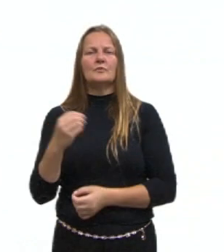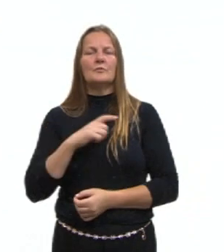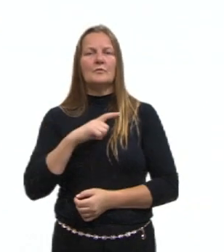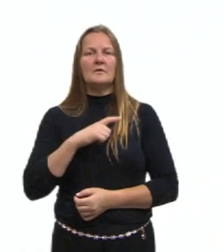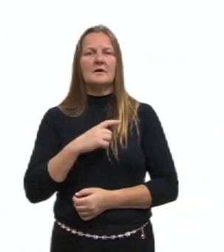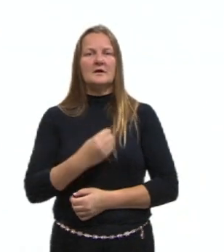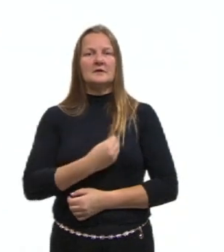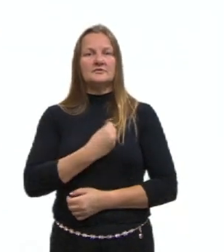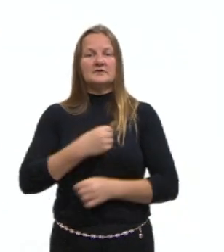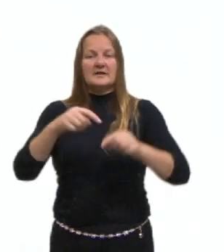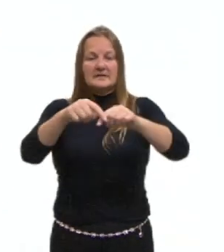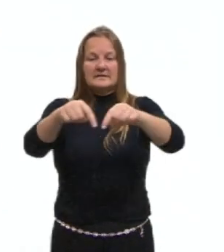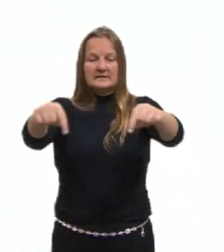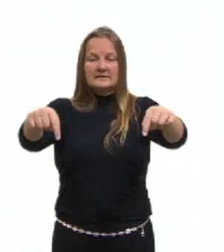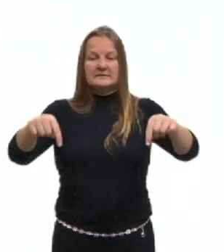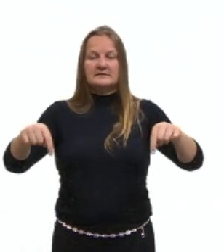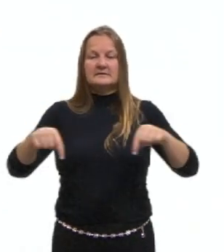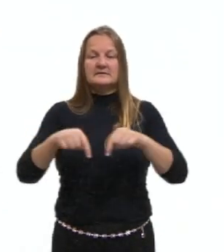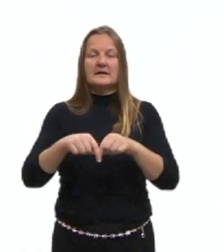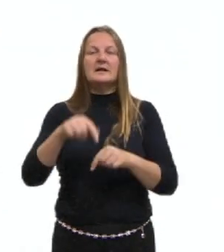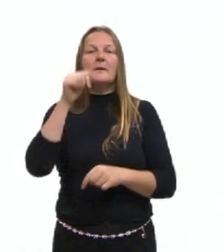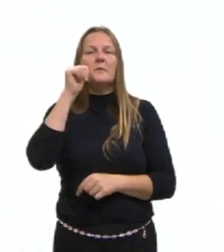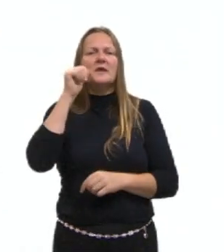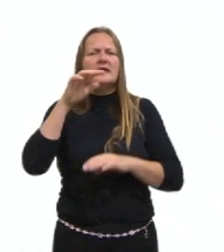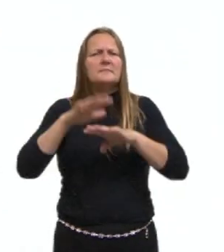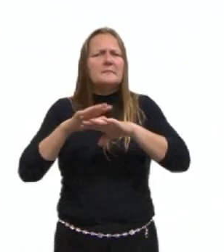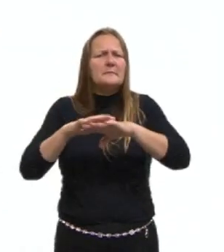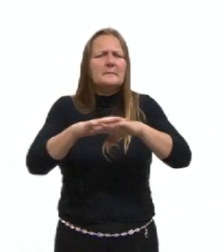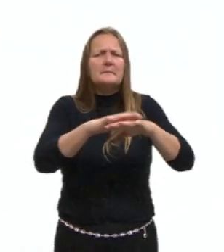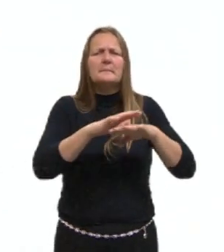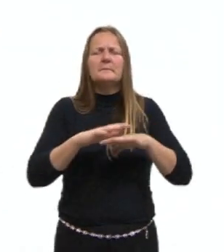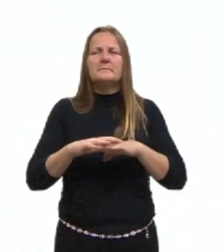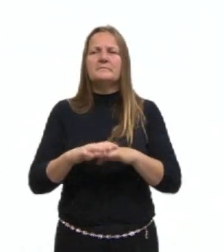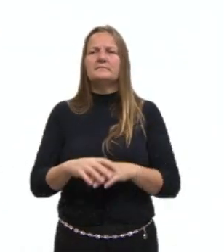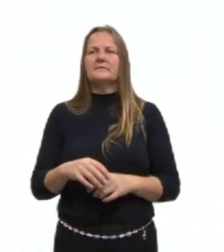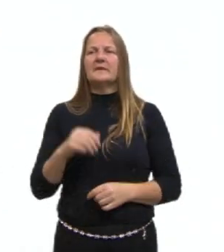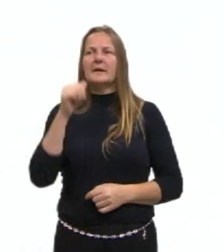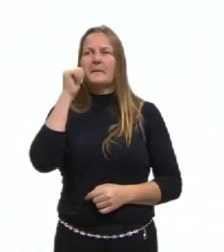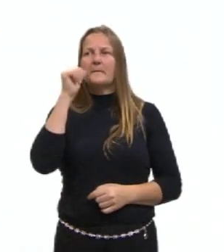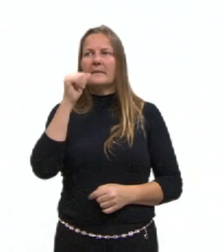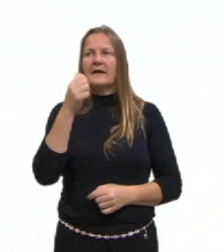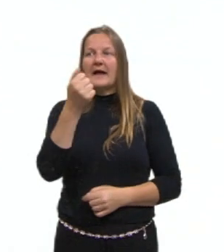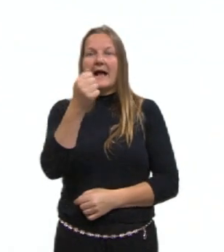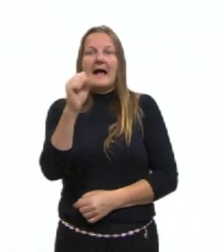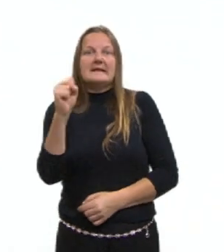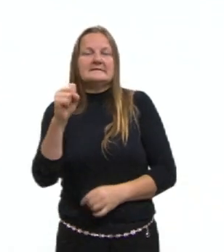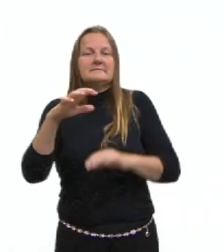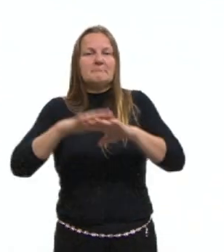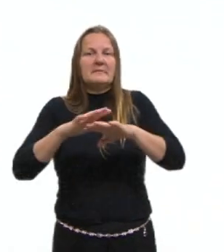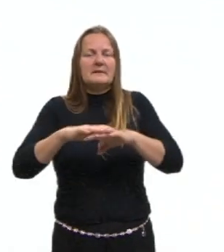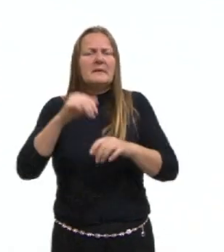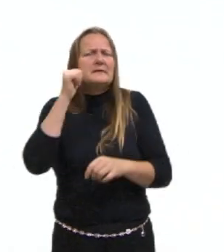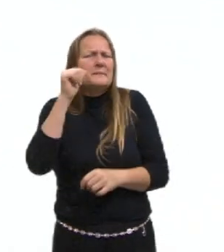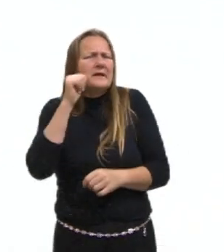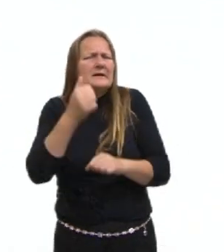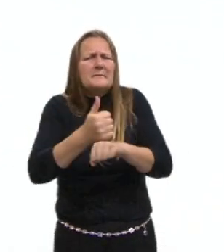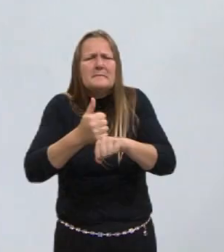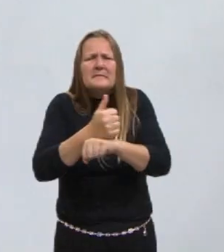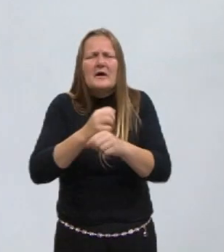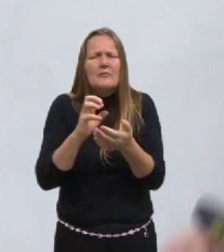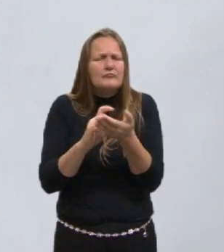havia salas e salas de mulheres matemáticas. Então, eram as matemáticas. E elas faziam